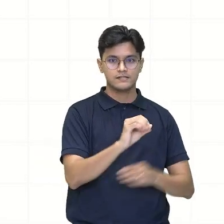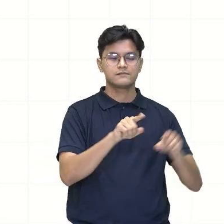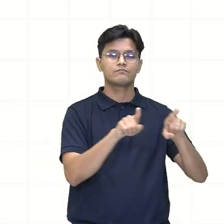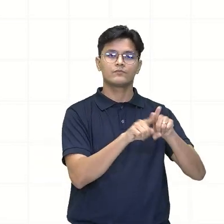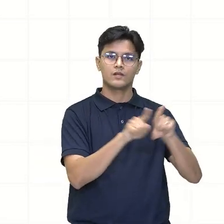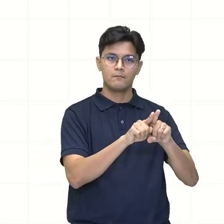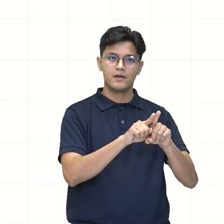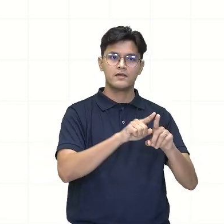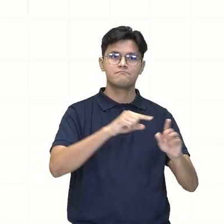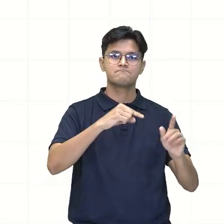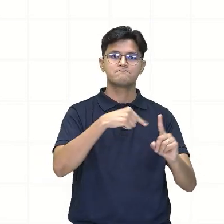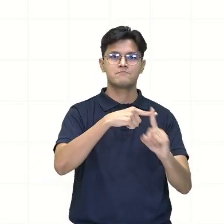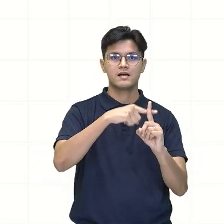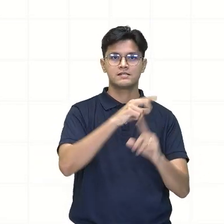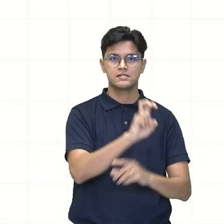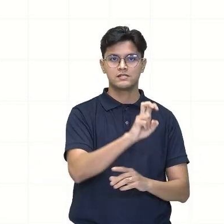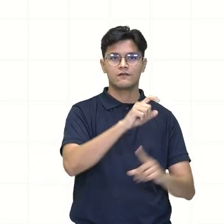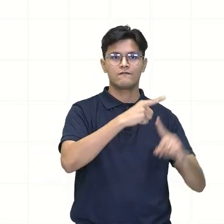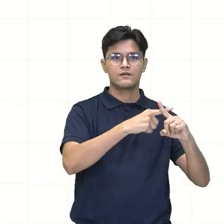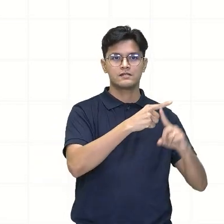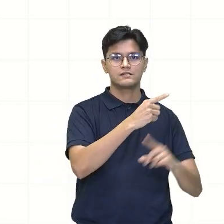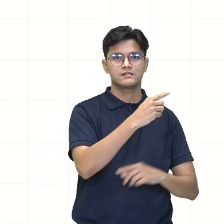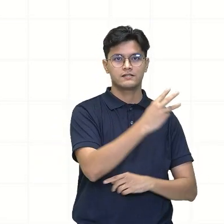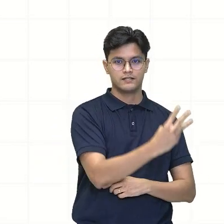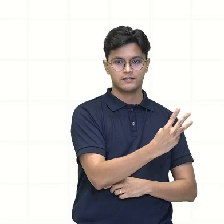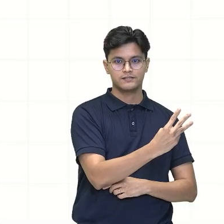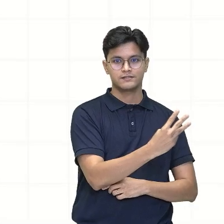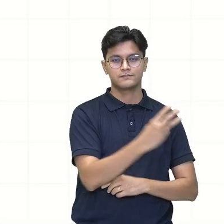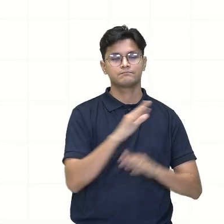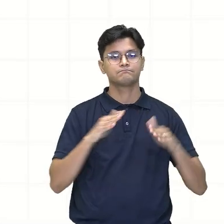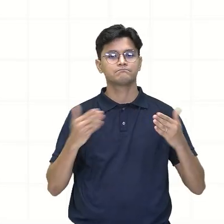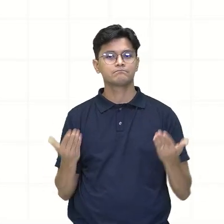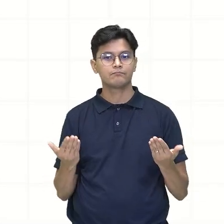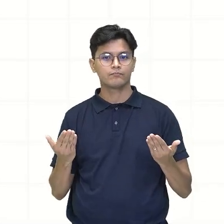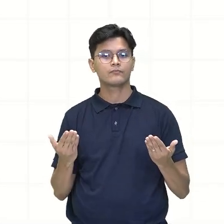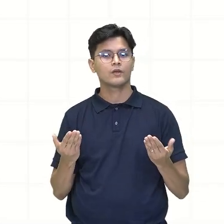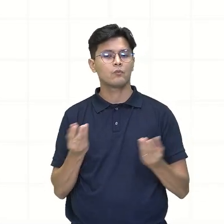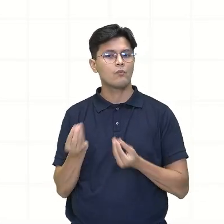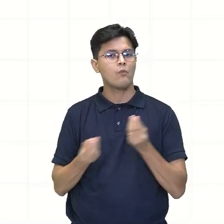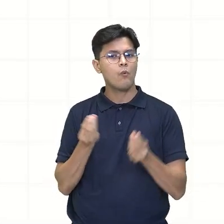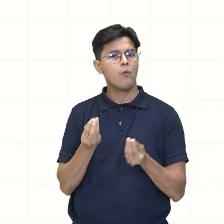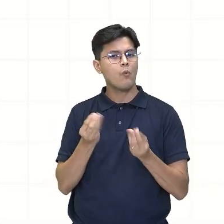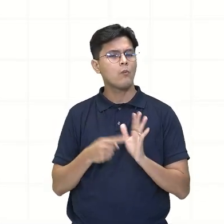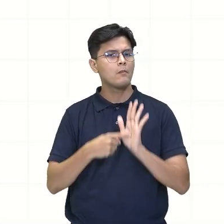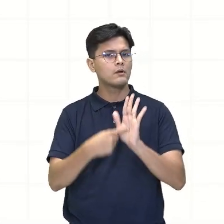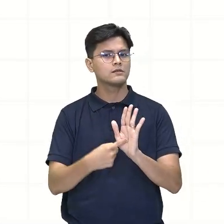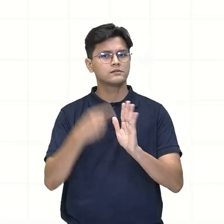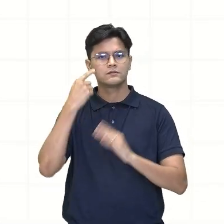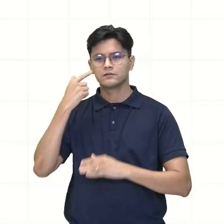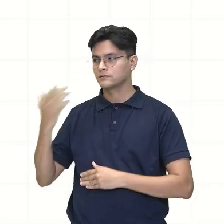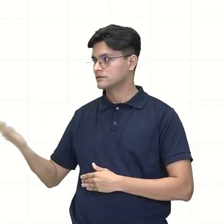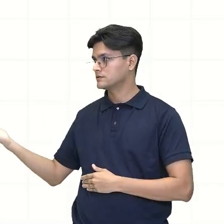vai estar multiplicando o 3. Então, nós vamos ter mais